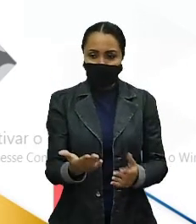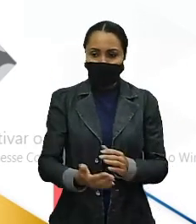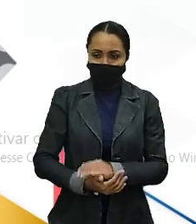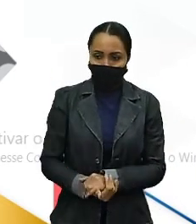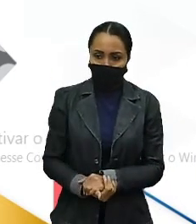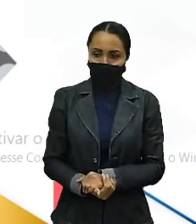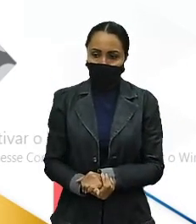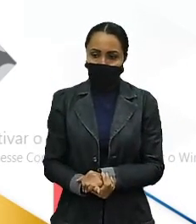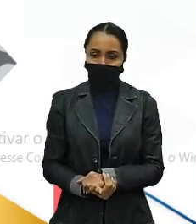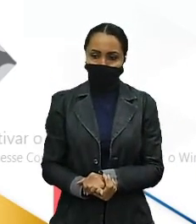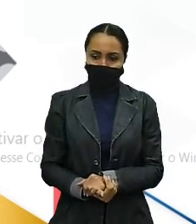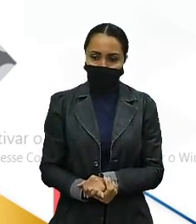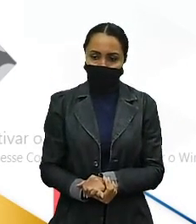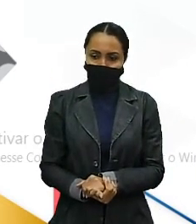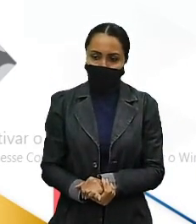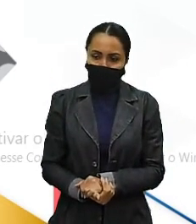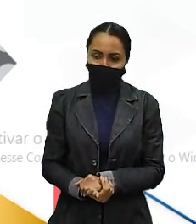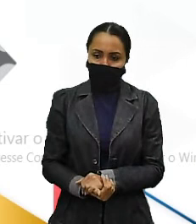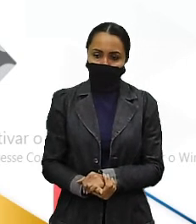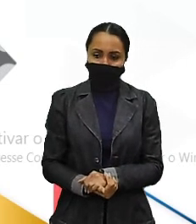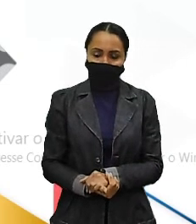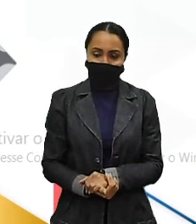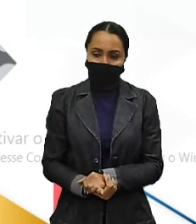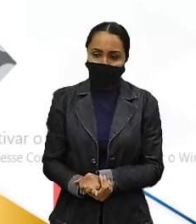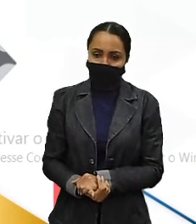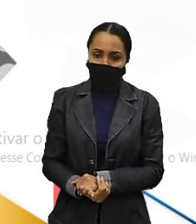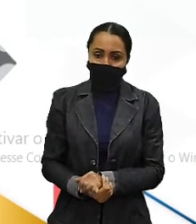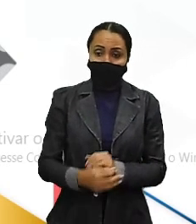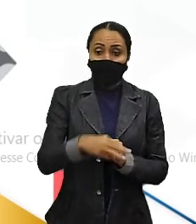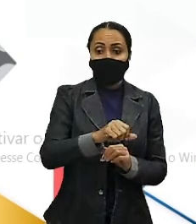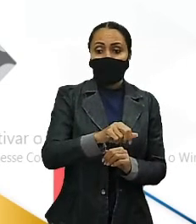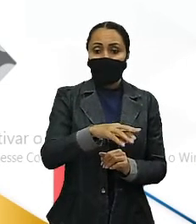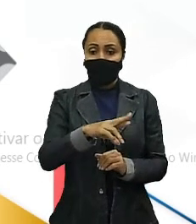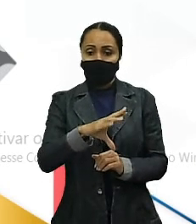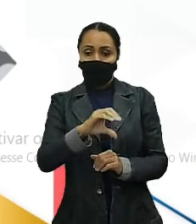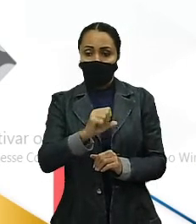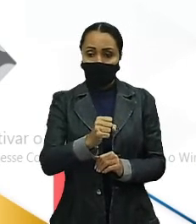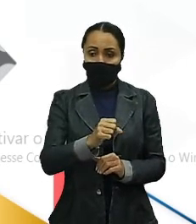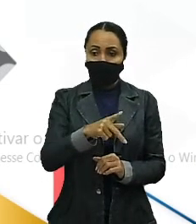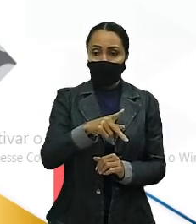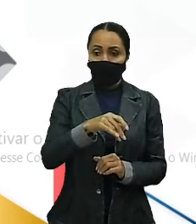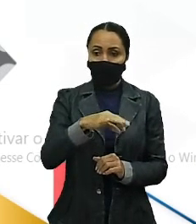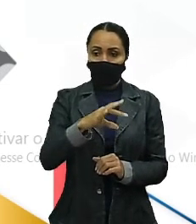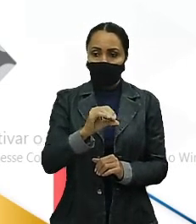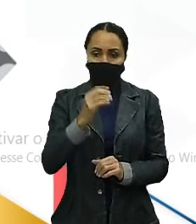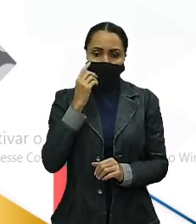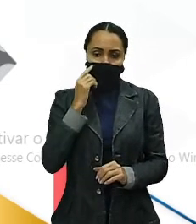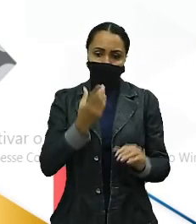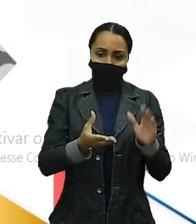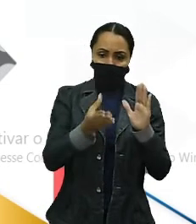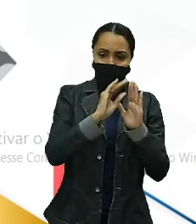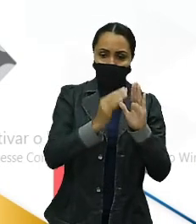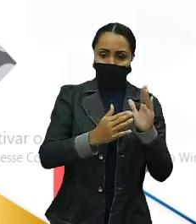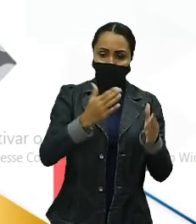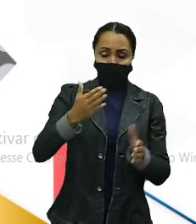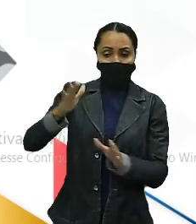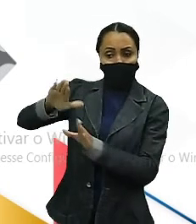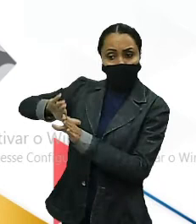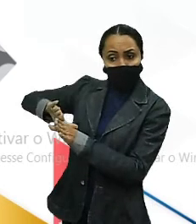Não tinha como ser diferente. De Marcos Pinto, que foi colocada em uma